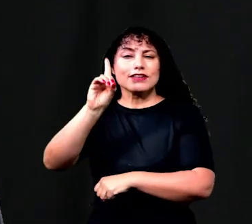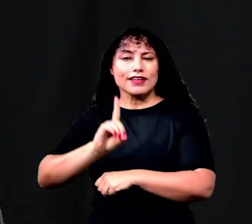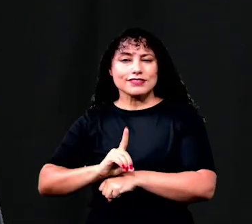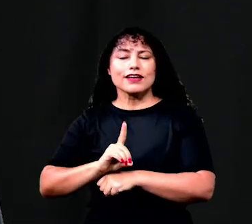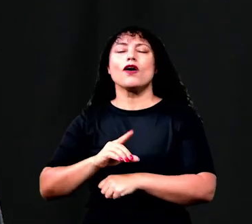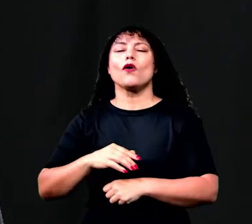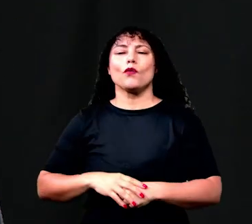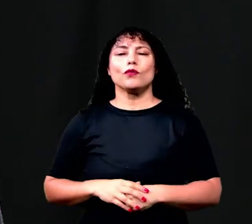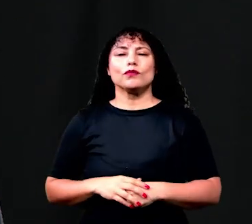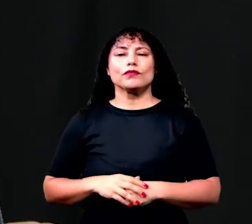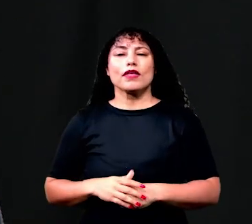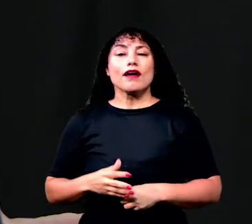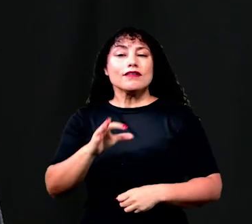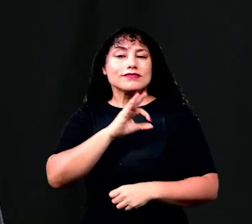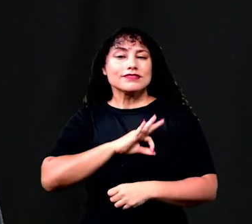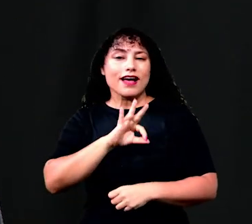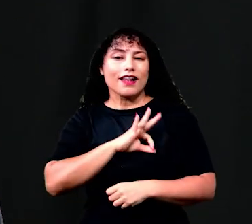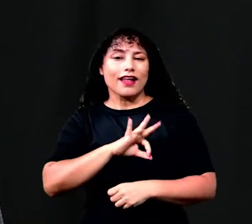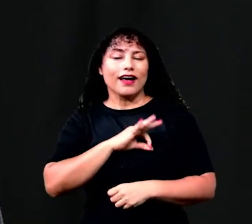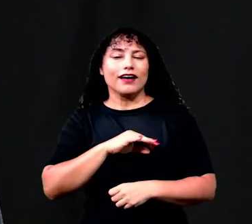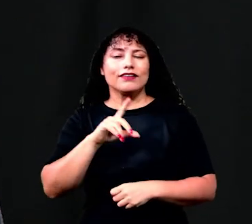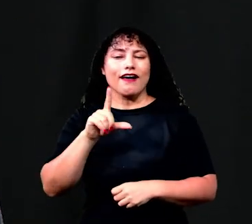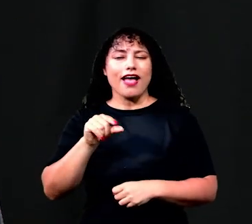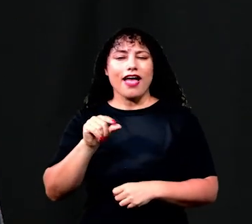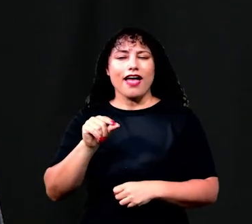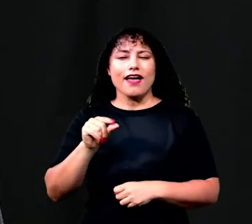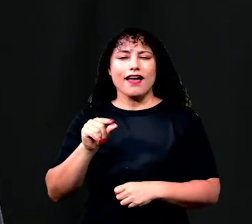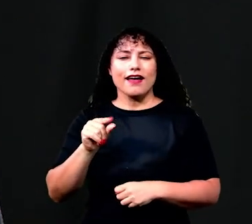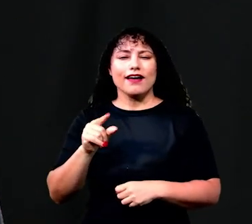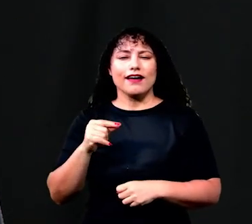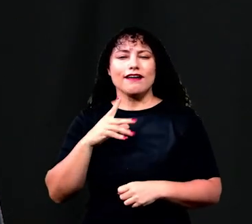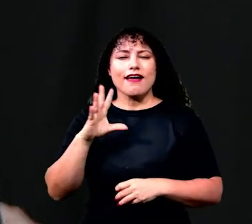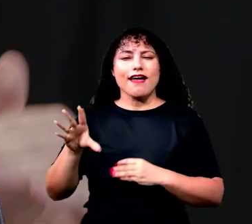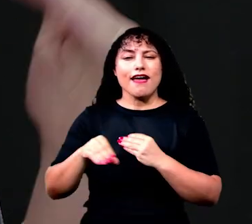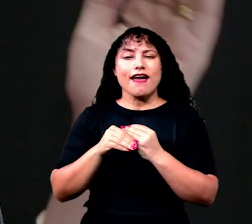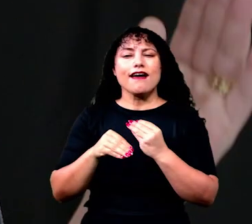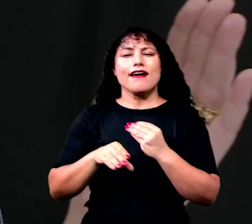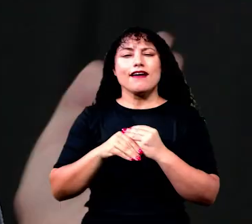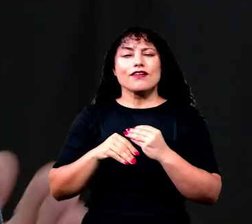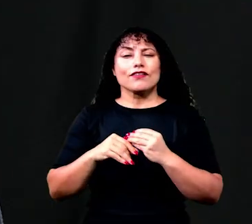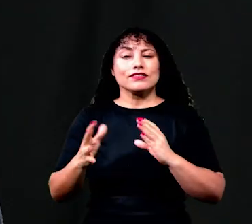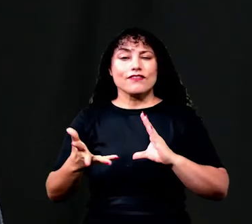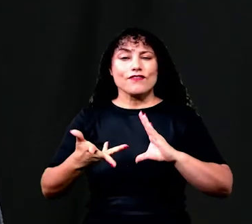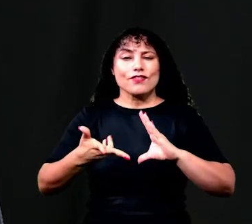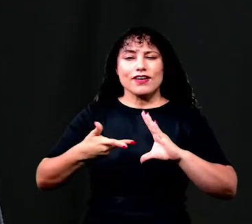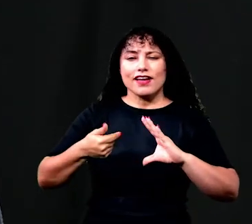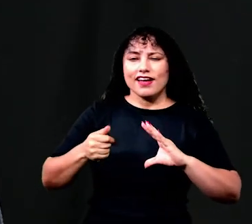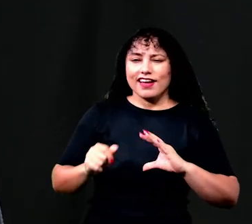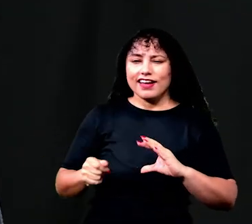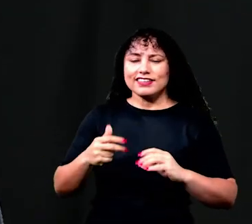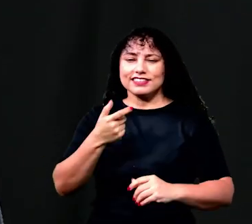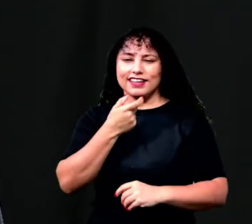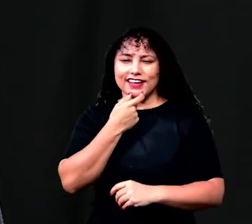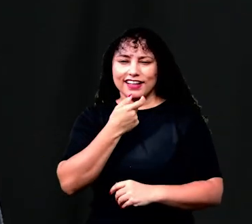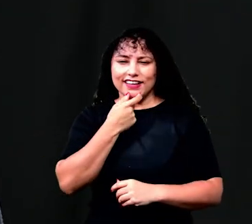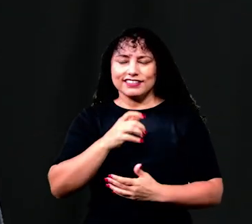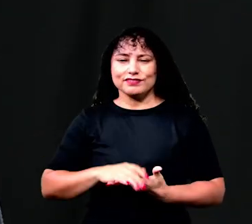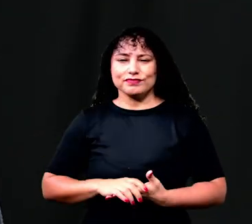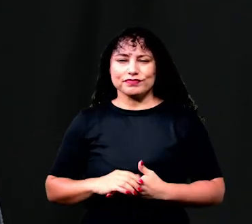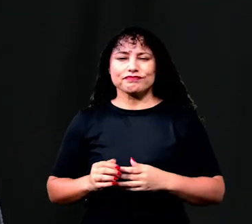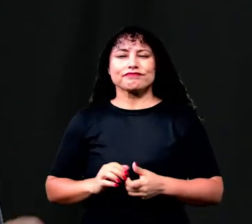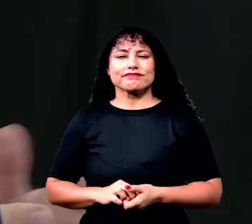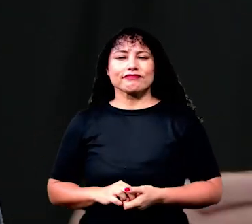direção, eu acho que a parte salarial ela realmente é acrescida quando você é fluente em inglês.